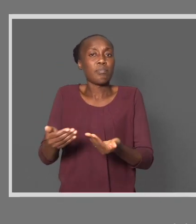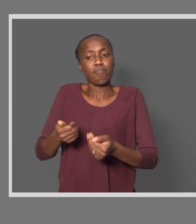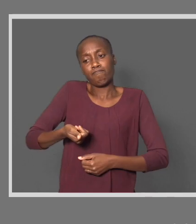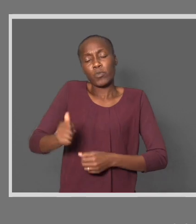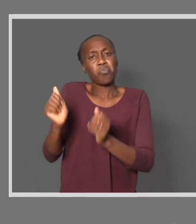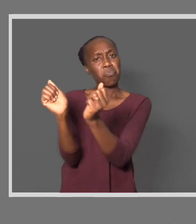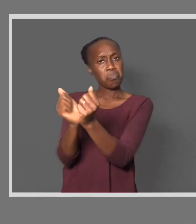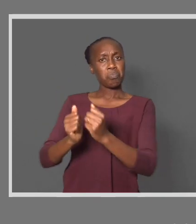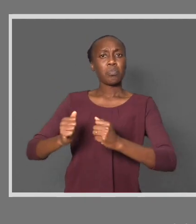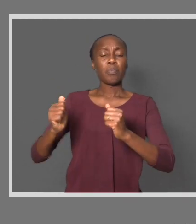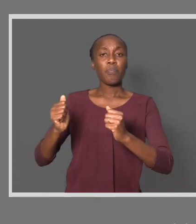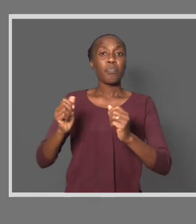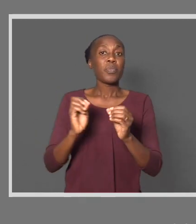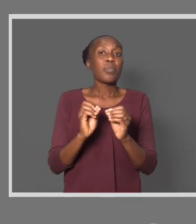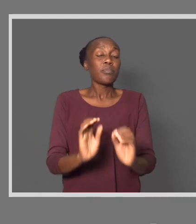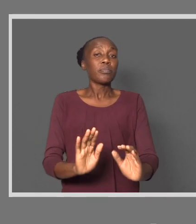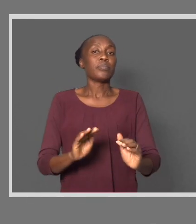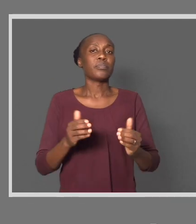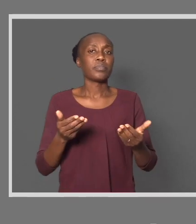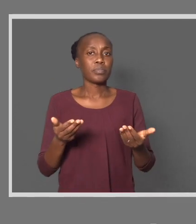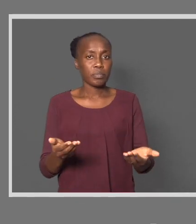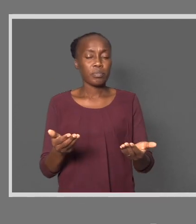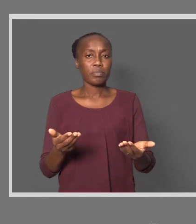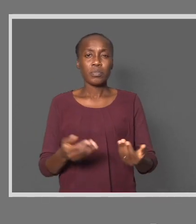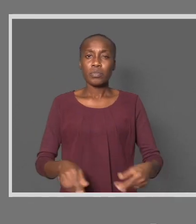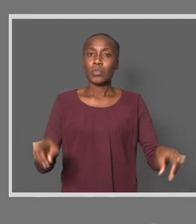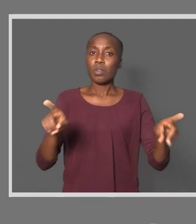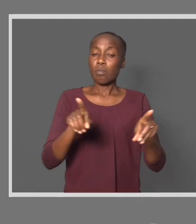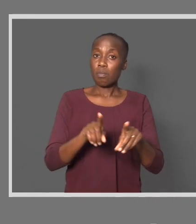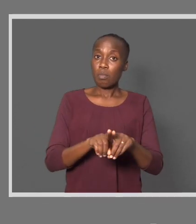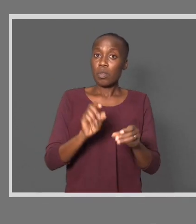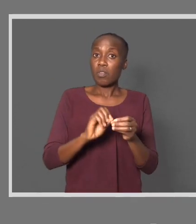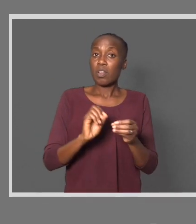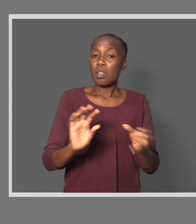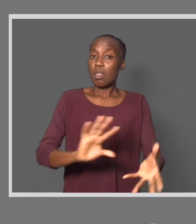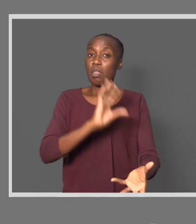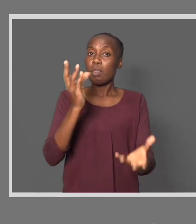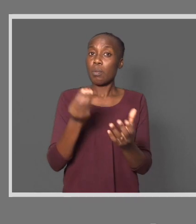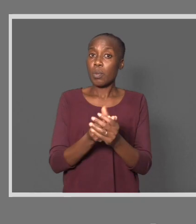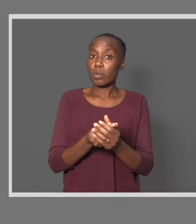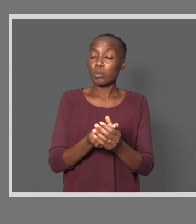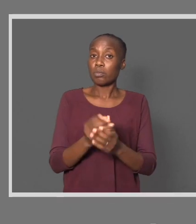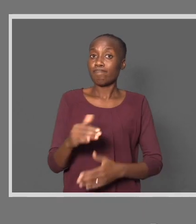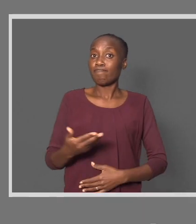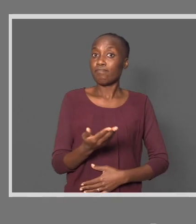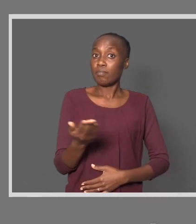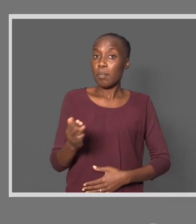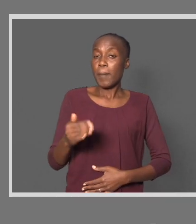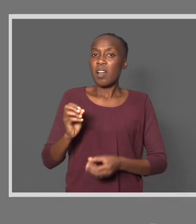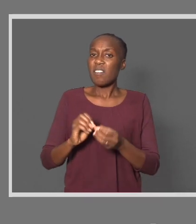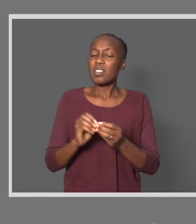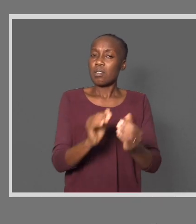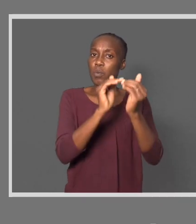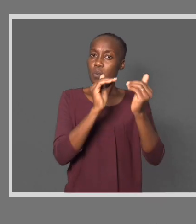as suas dependências de modo do mesmo modo apelamos a todos os presentes